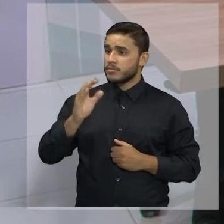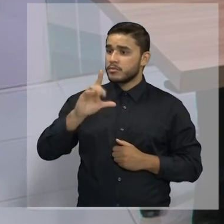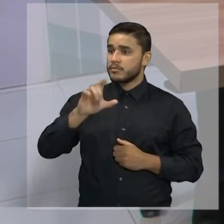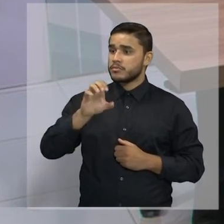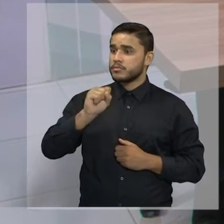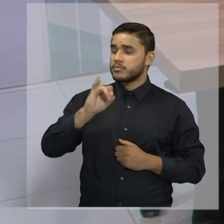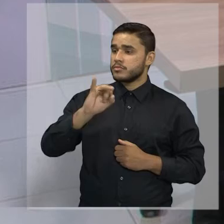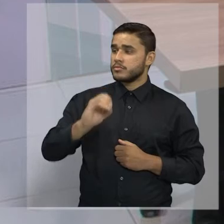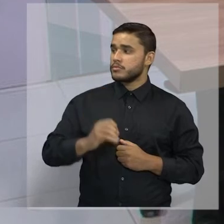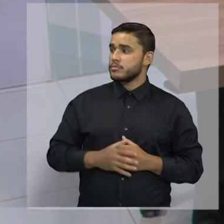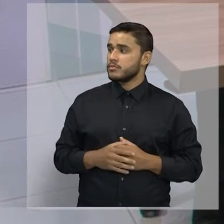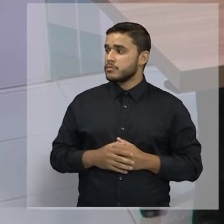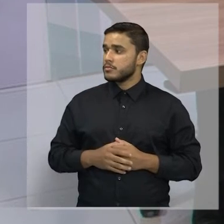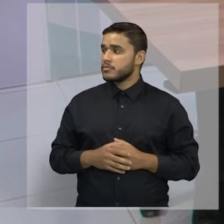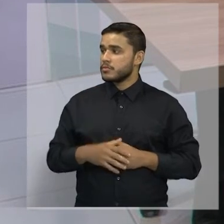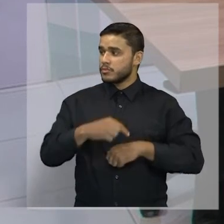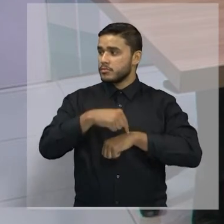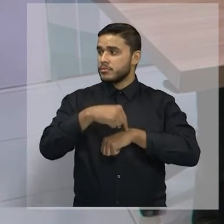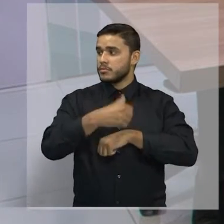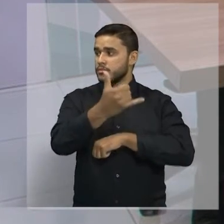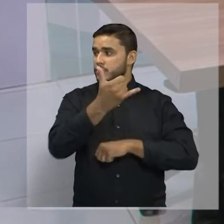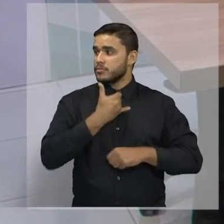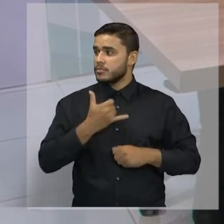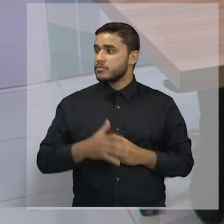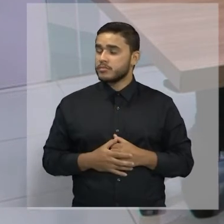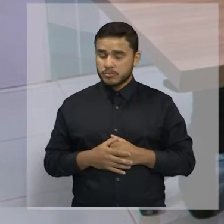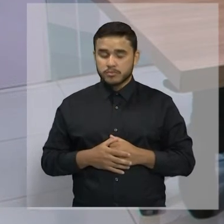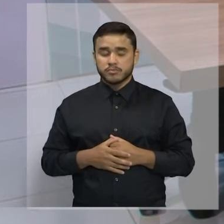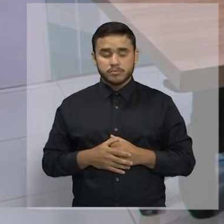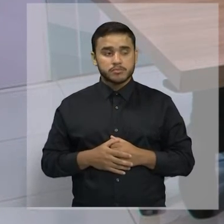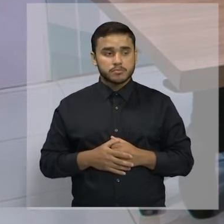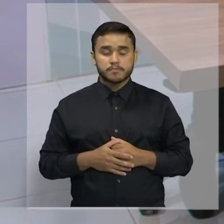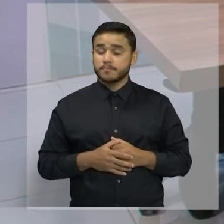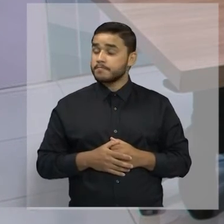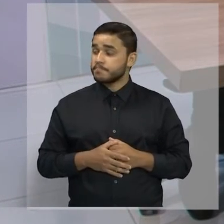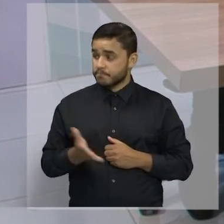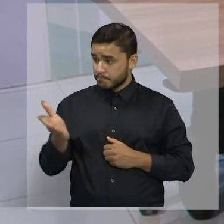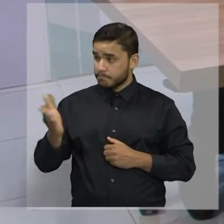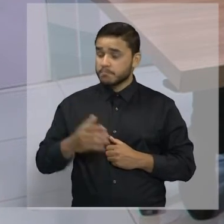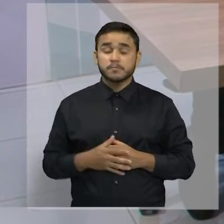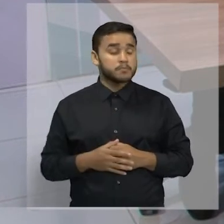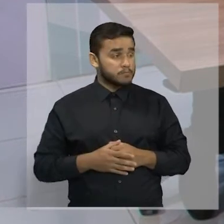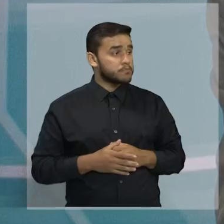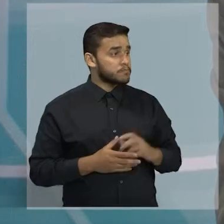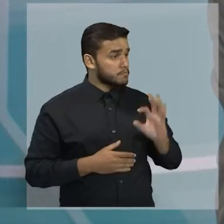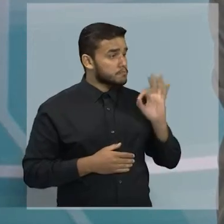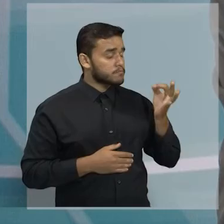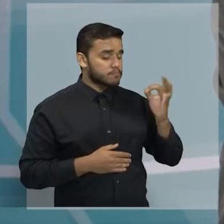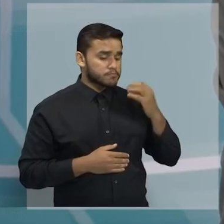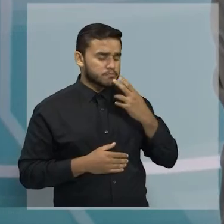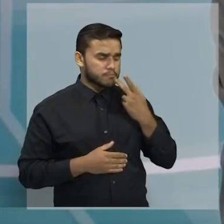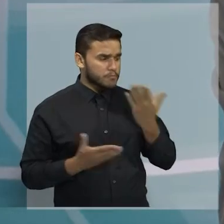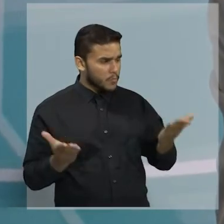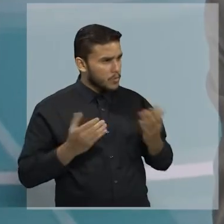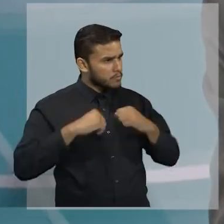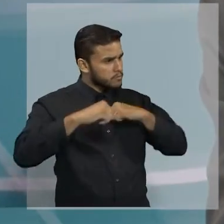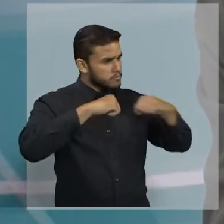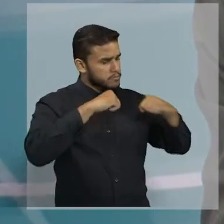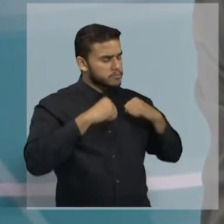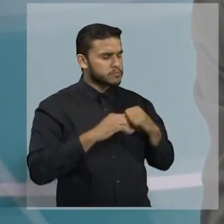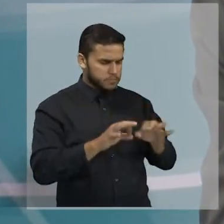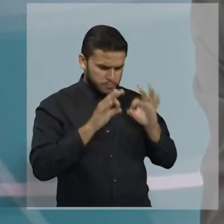algum comentário a mais? Que a produção já me fala que o nosso tempo está se exaurindo. Rapidinho, né? Eu acho que do que nós conversamos, né, a gente tem que pensar